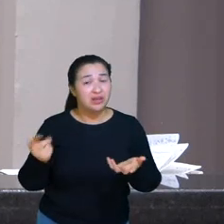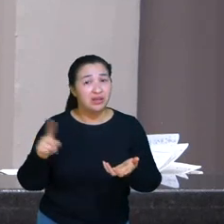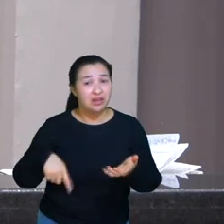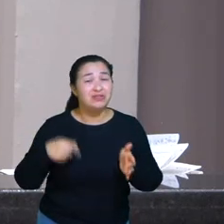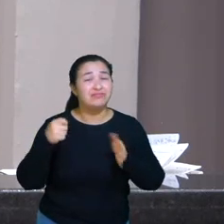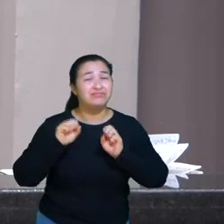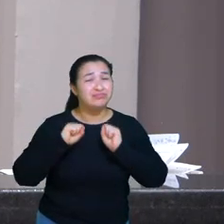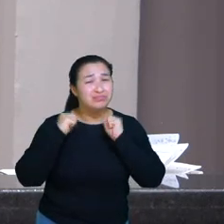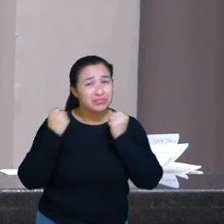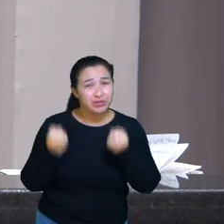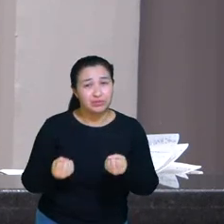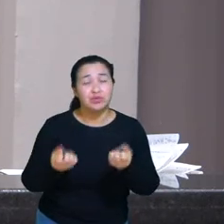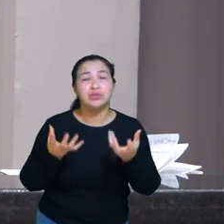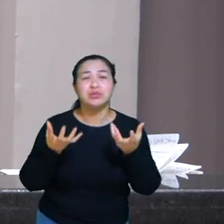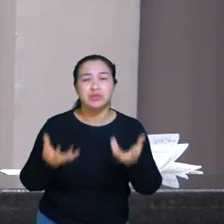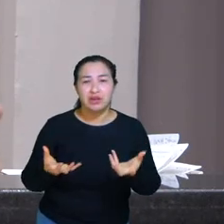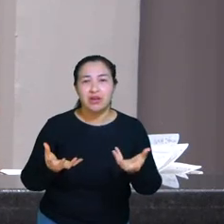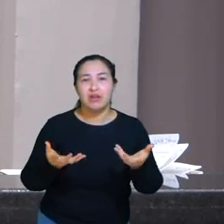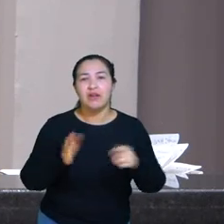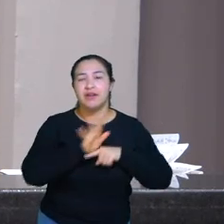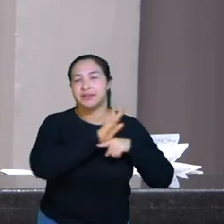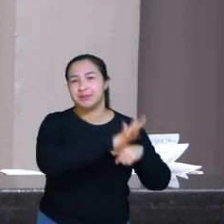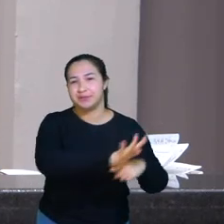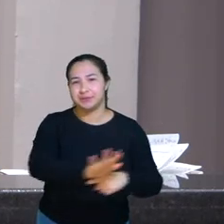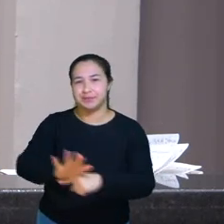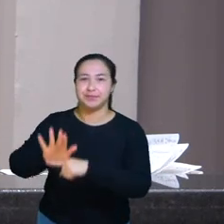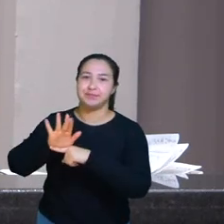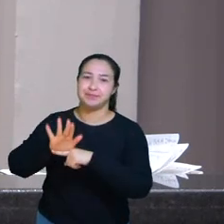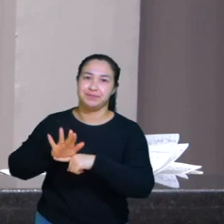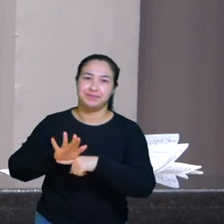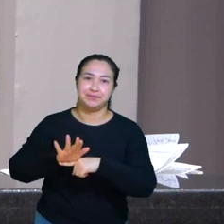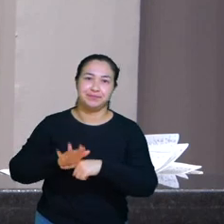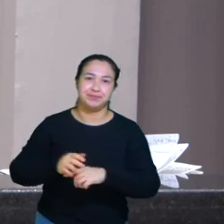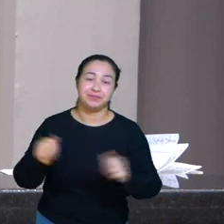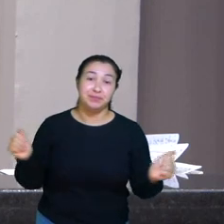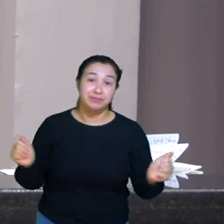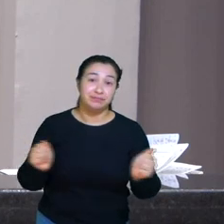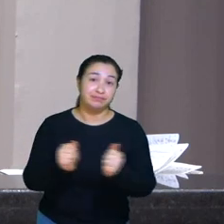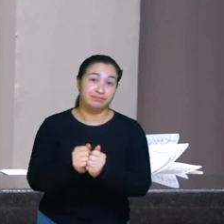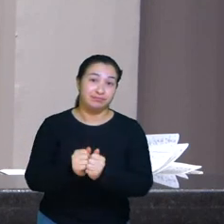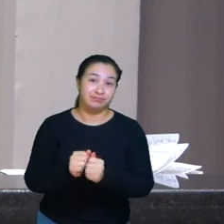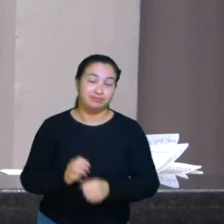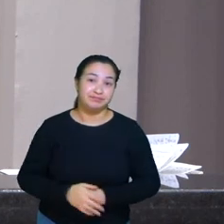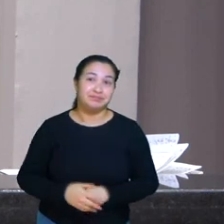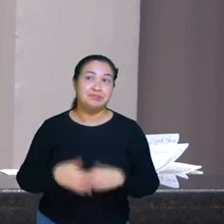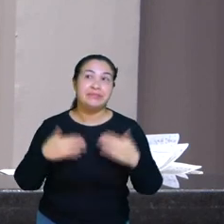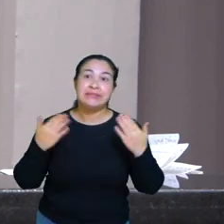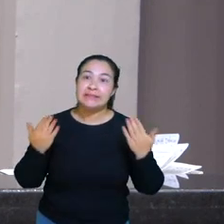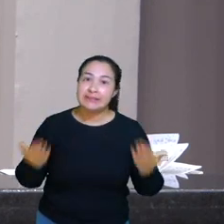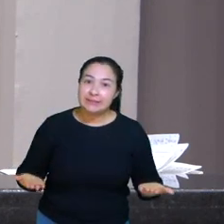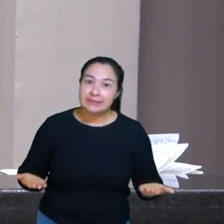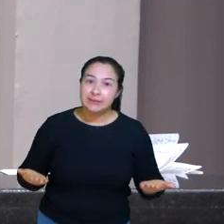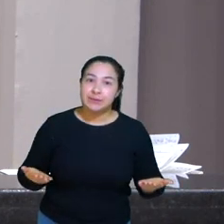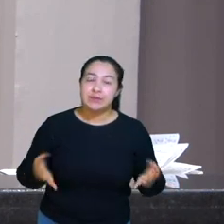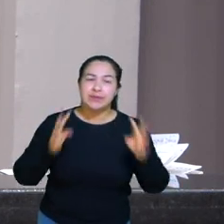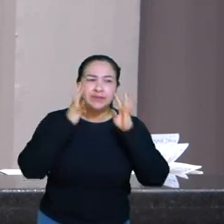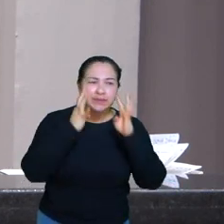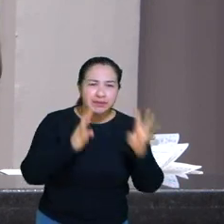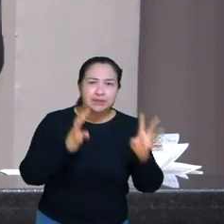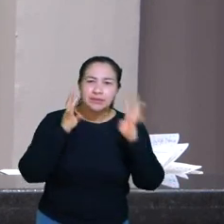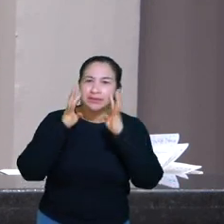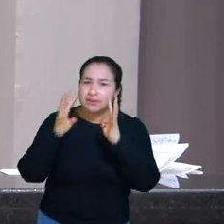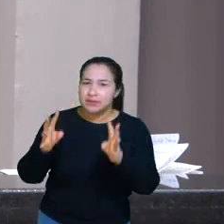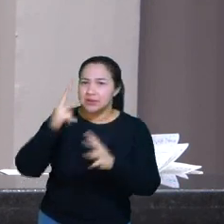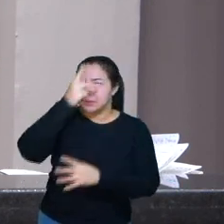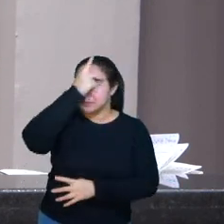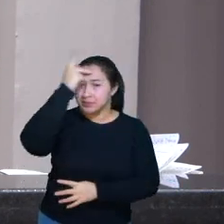colocar-se à disposição na perspectiva de fazer junto é diante disso é a escuta dessas pessoas que